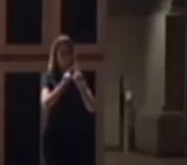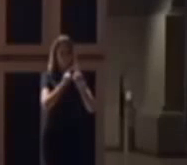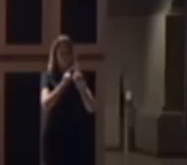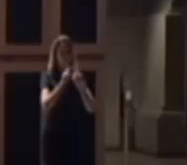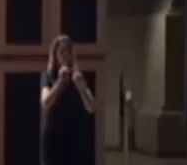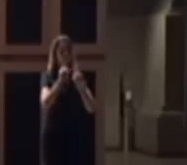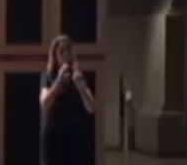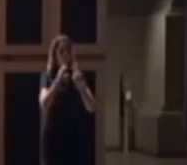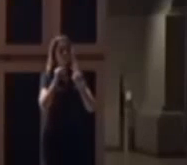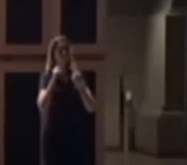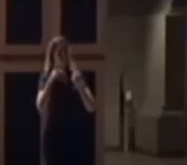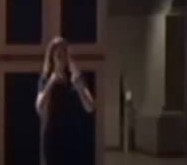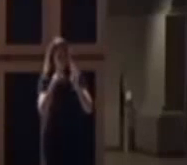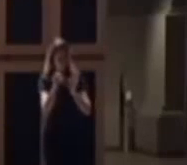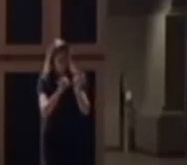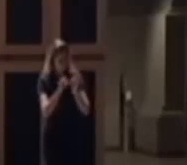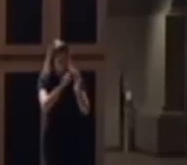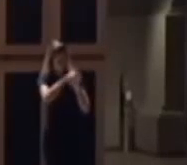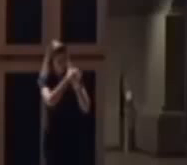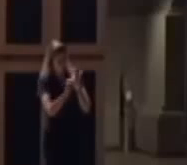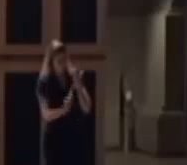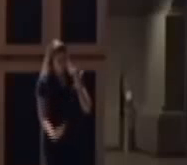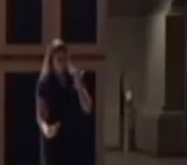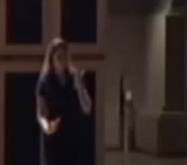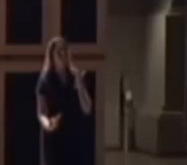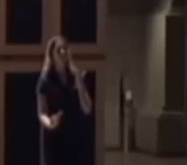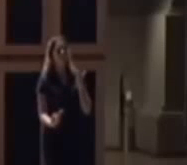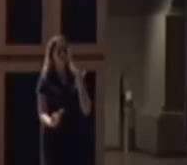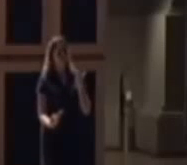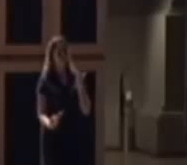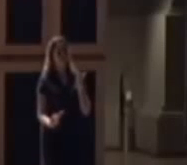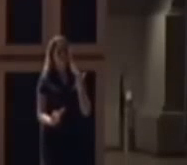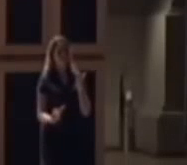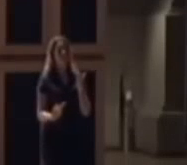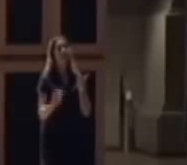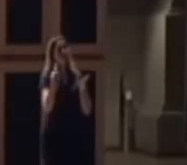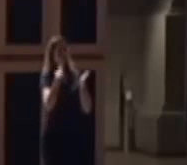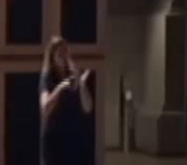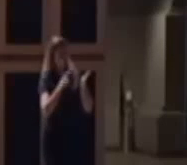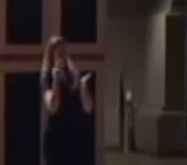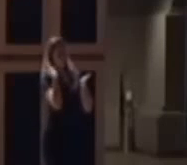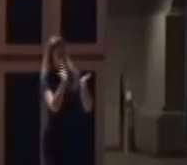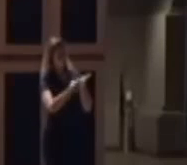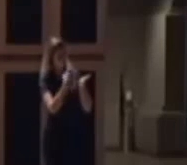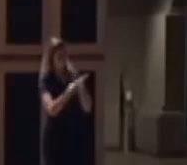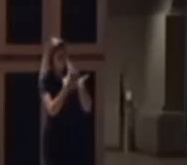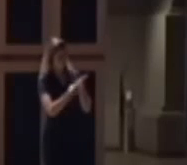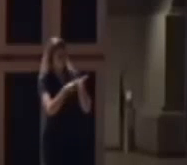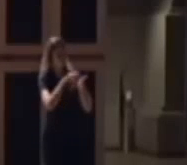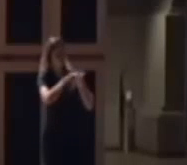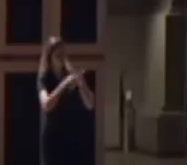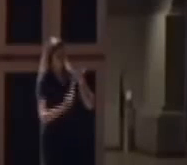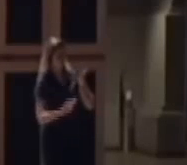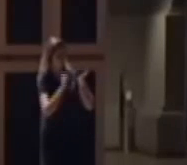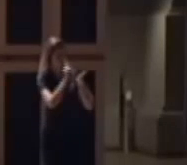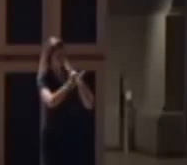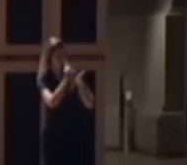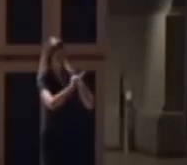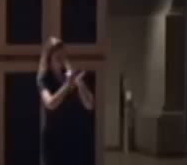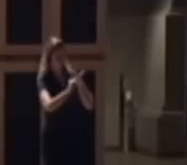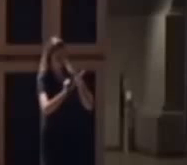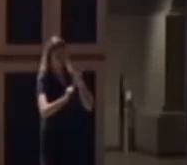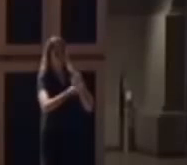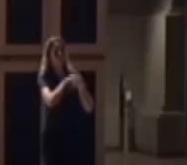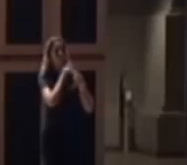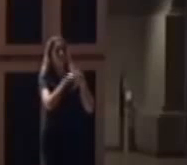OCIP elabora relatórios gerenciais. Então, ela tem o compromisso da elaboração desses relatórios. A equipe de